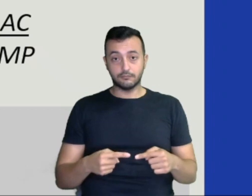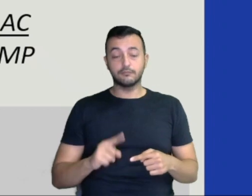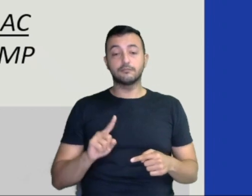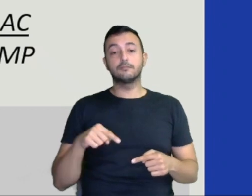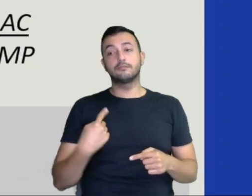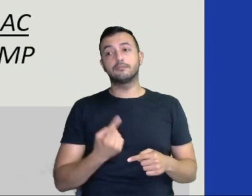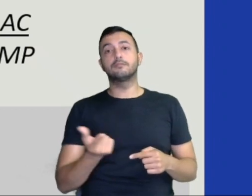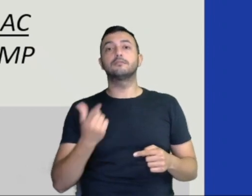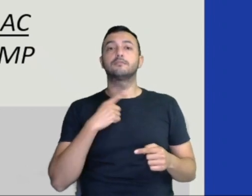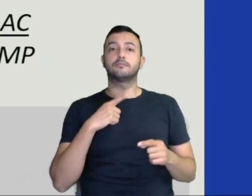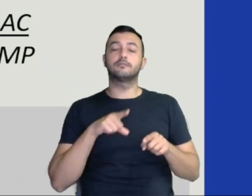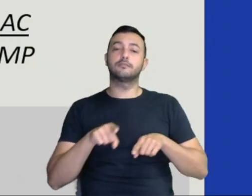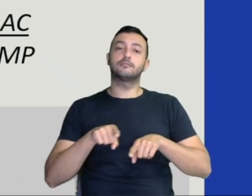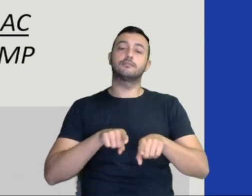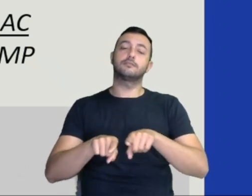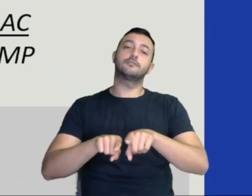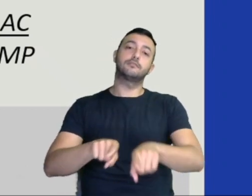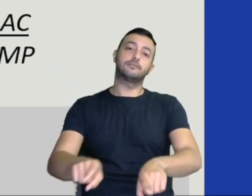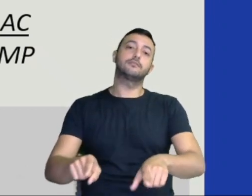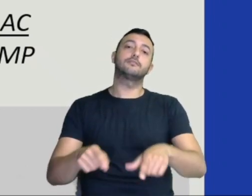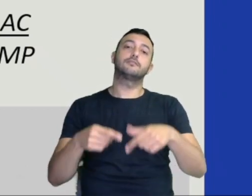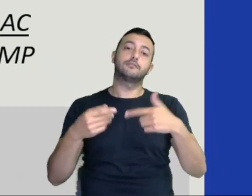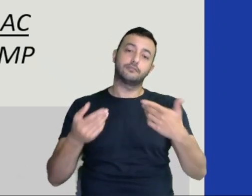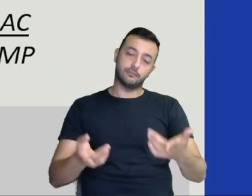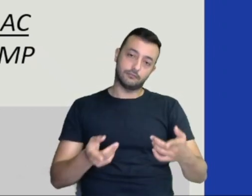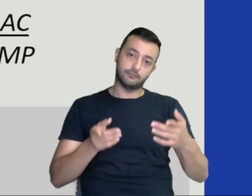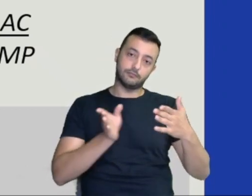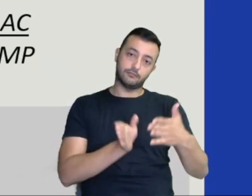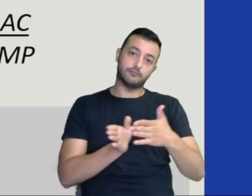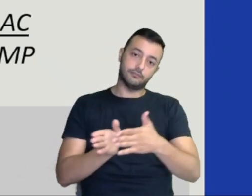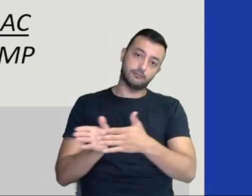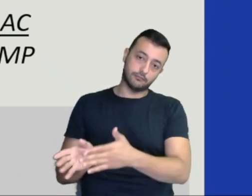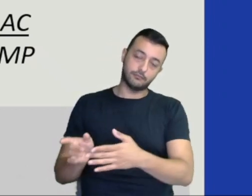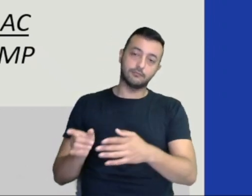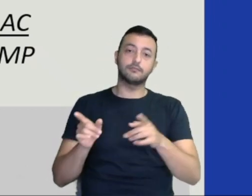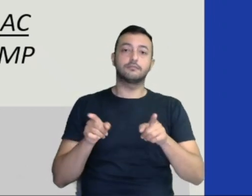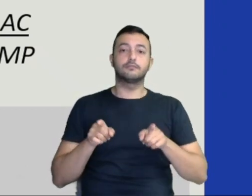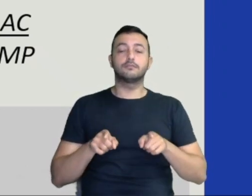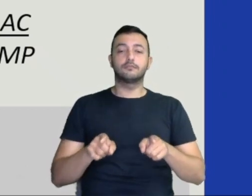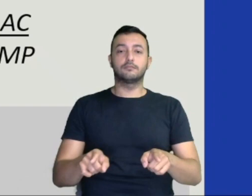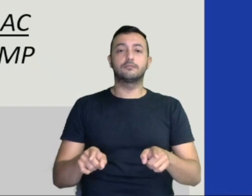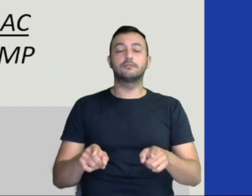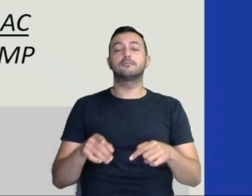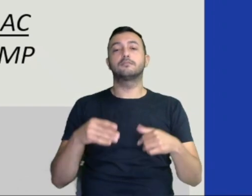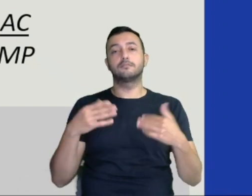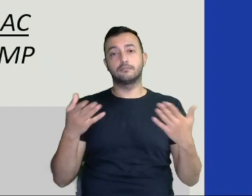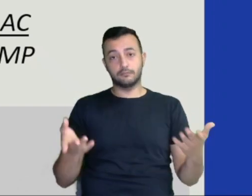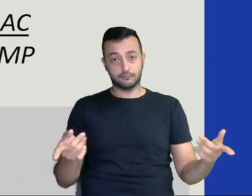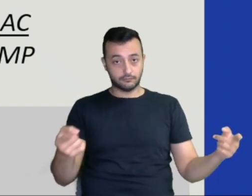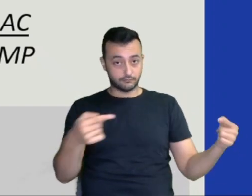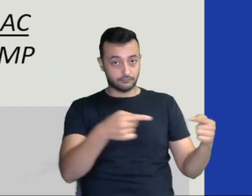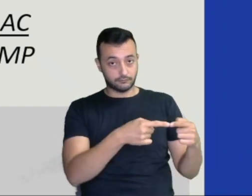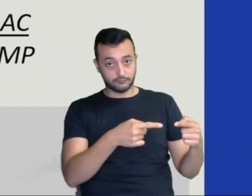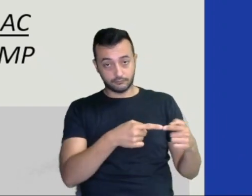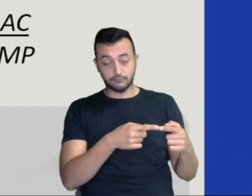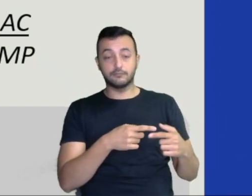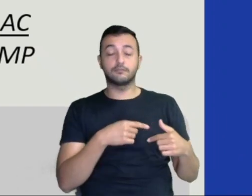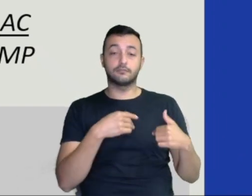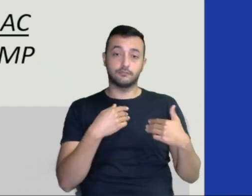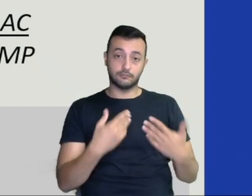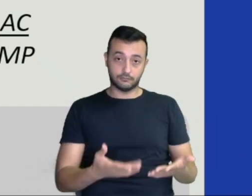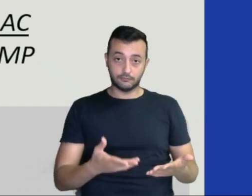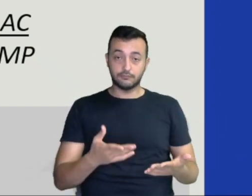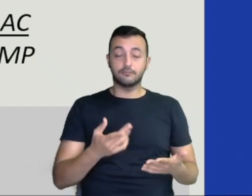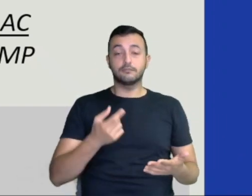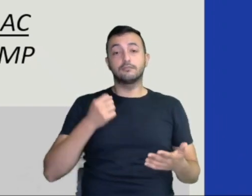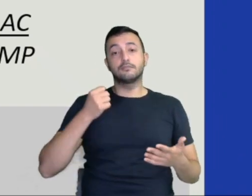nós teremos proporções, ou seja, os segmentos formados nas transversais são diretamente proporcionais. Daí a gente